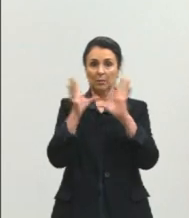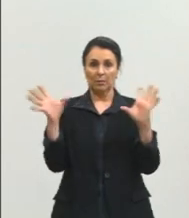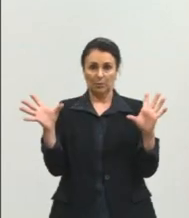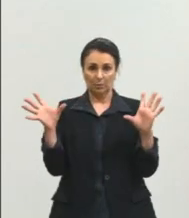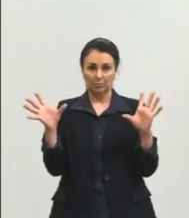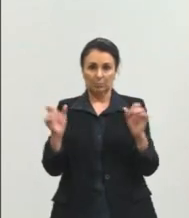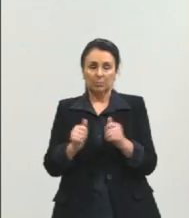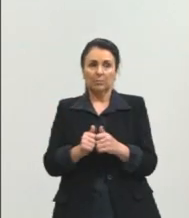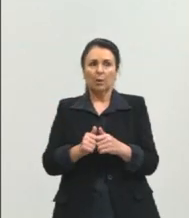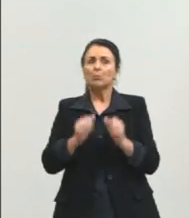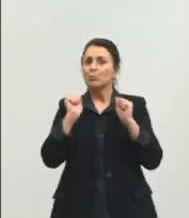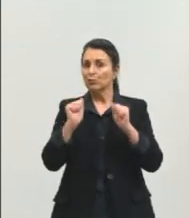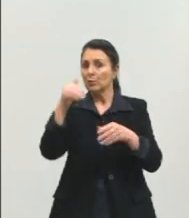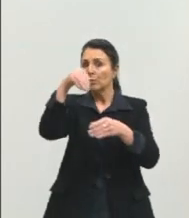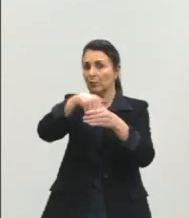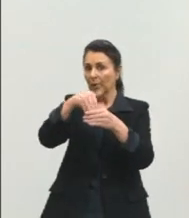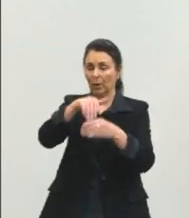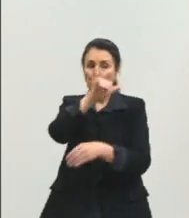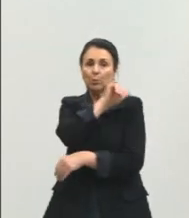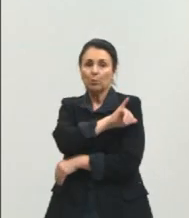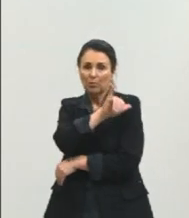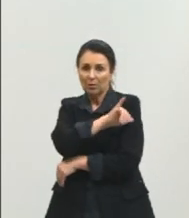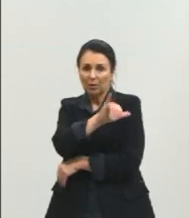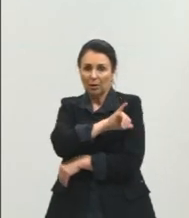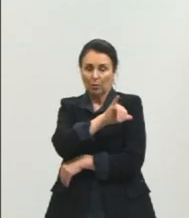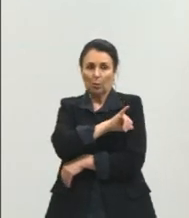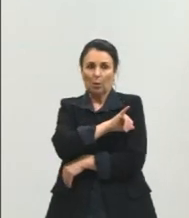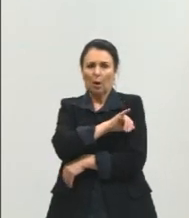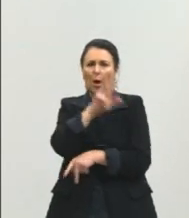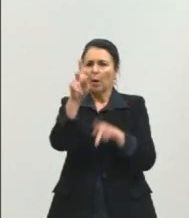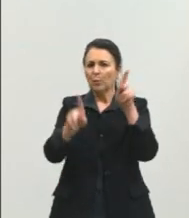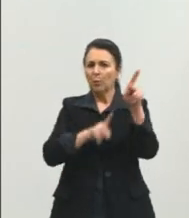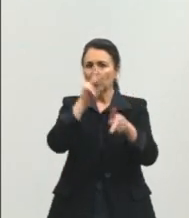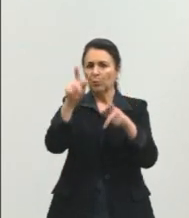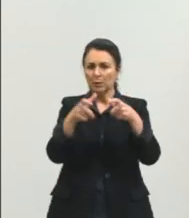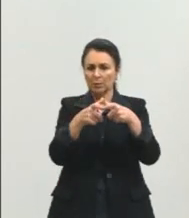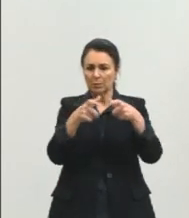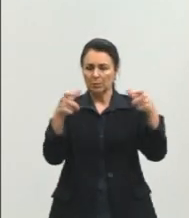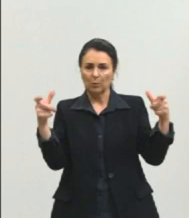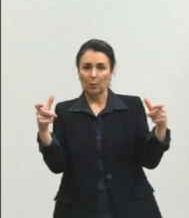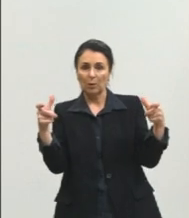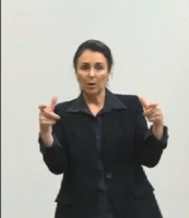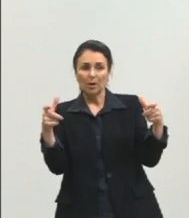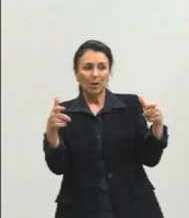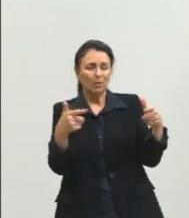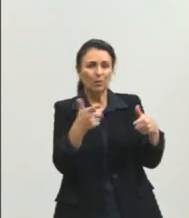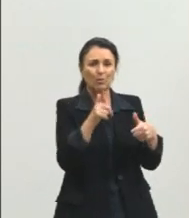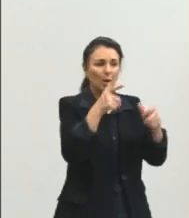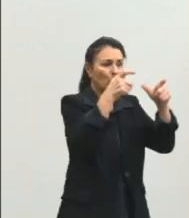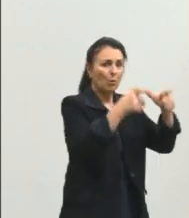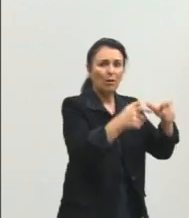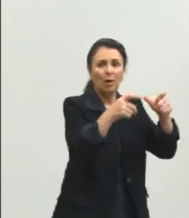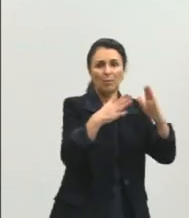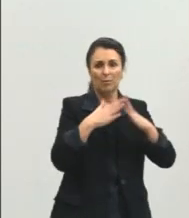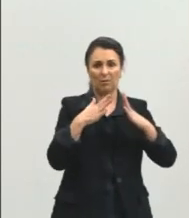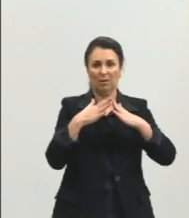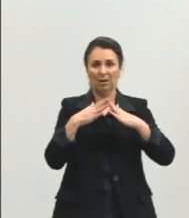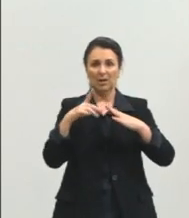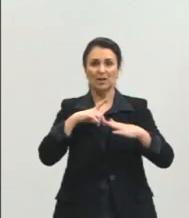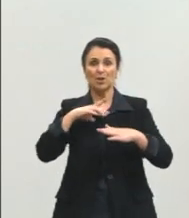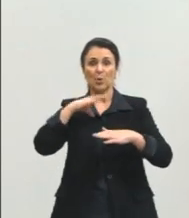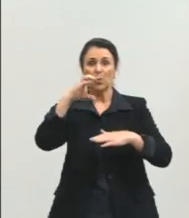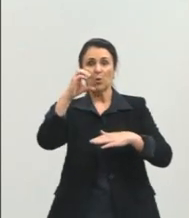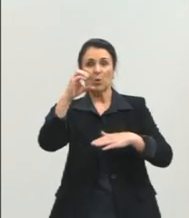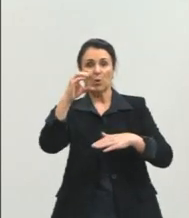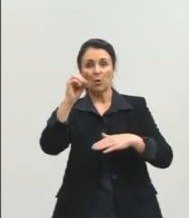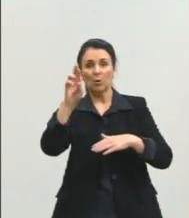votar. O Rio de Janeiro, com esse crescimento populacional, muita gente ficou sem ter onde morar, era a época em que existiam os cortiços